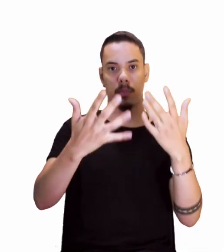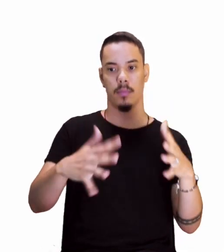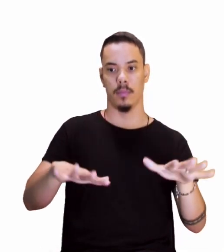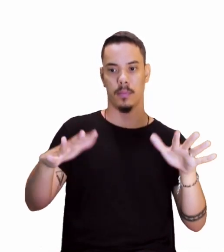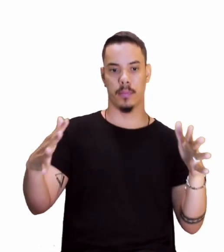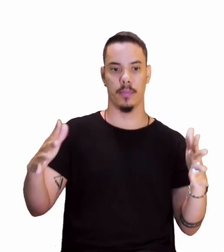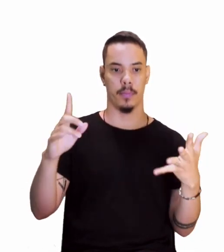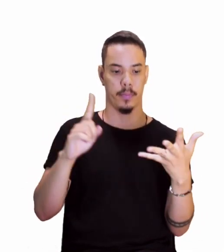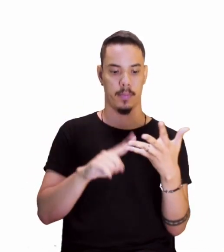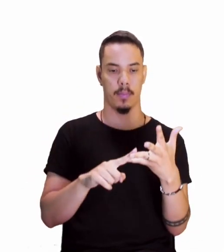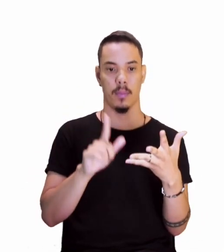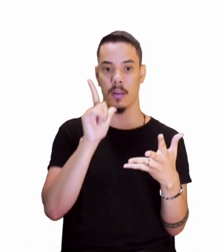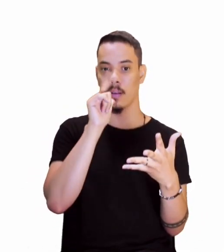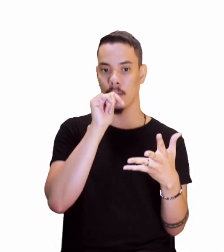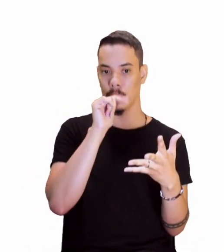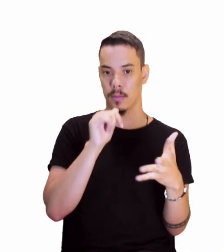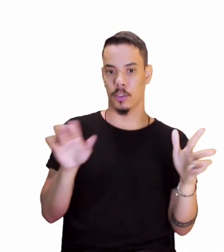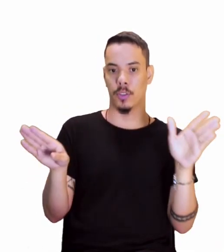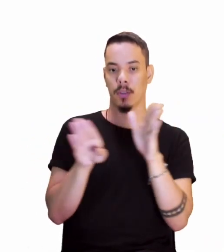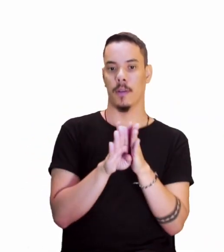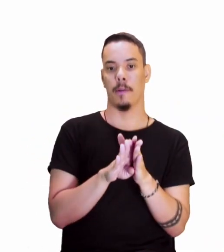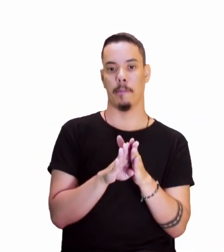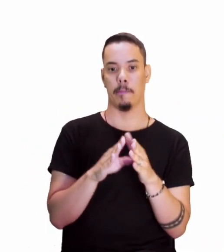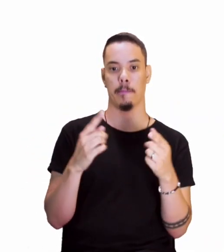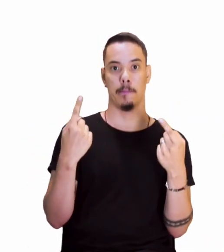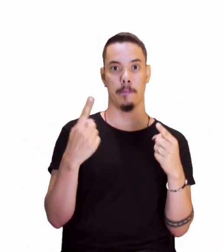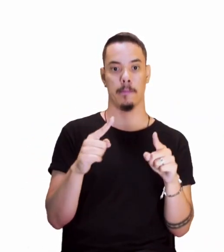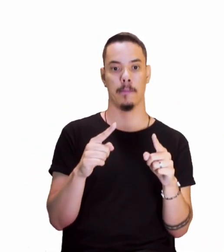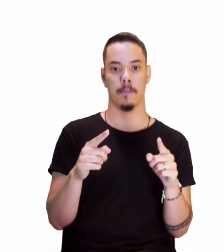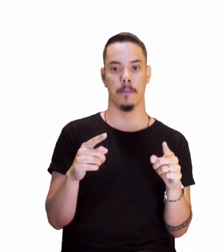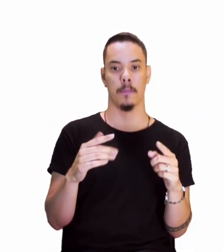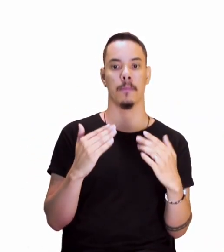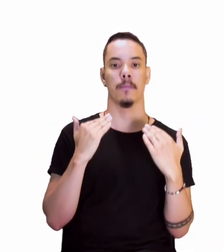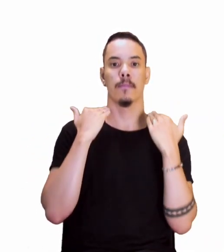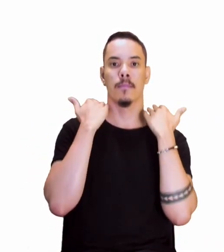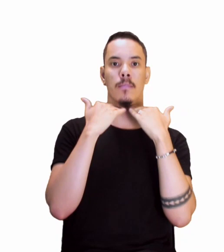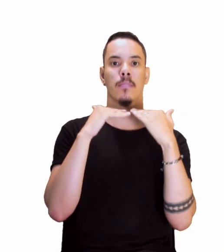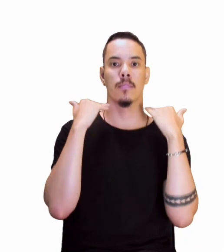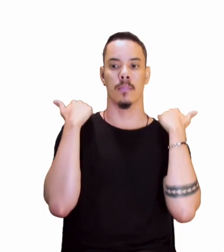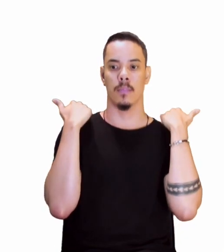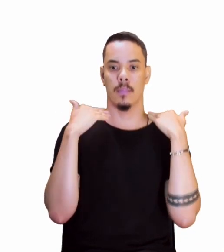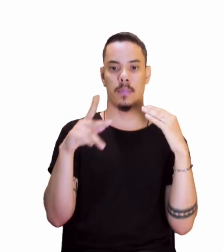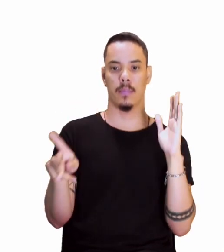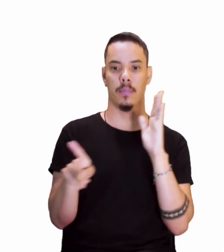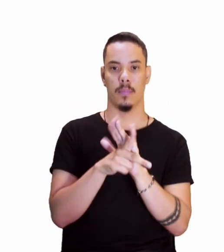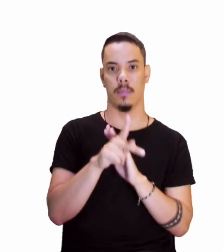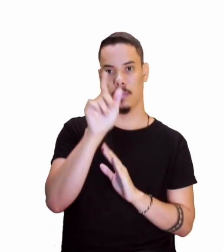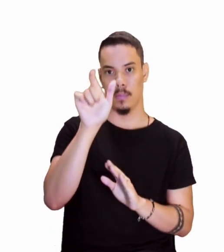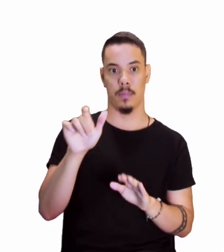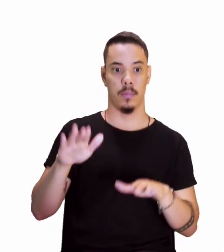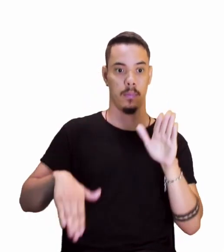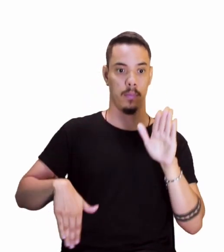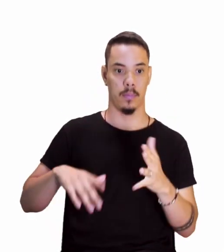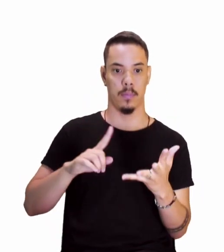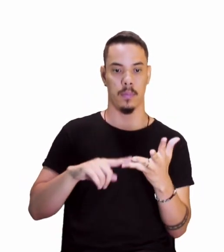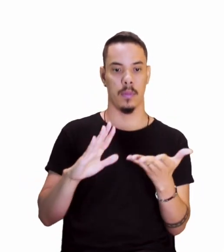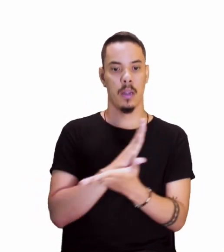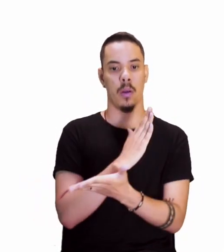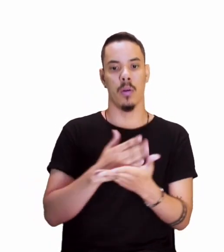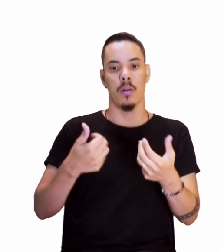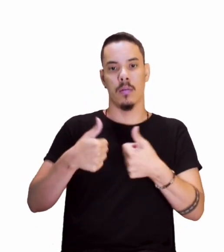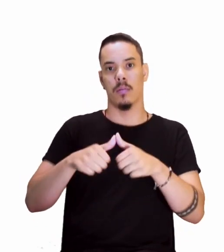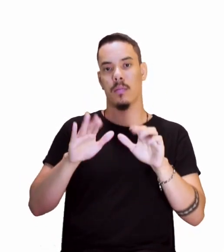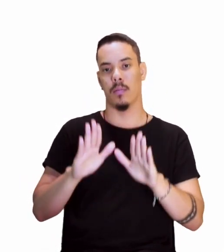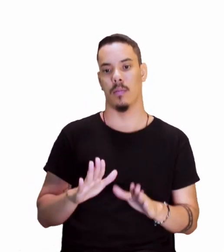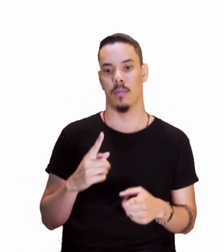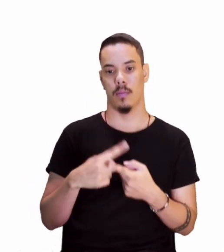mar. D. A água chegava contra o pescoço dos banhistas. E alguns